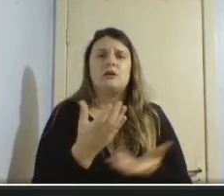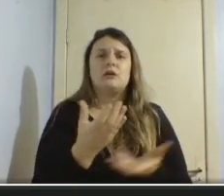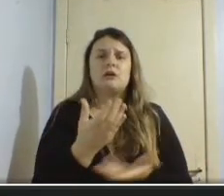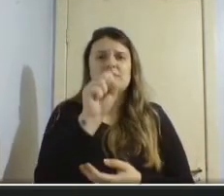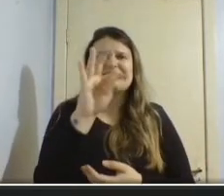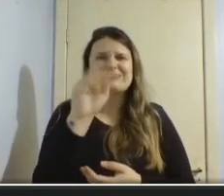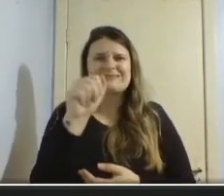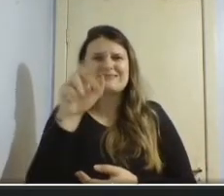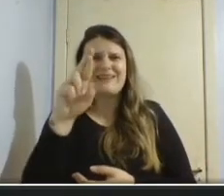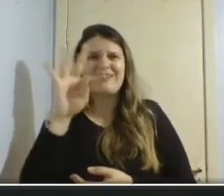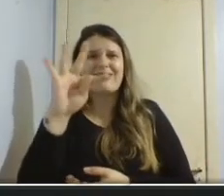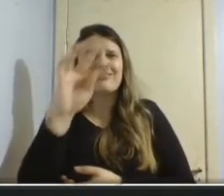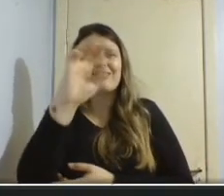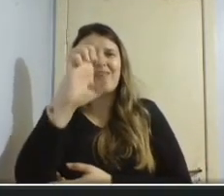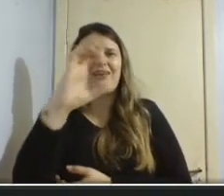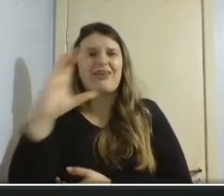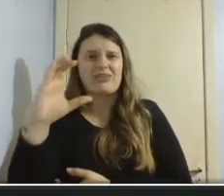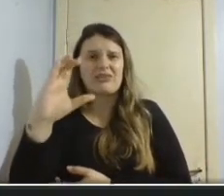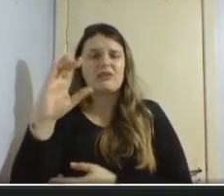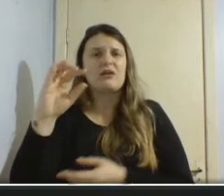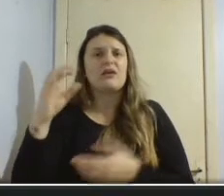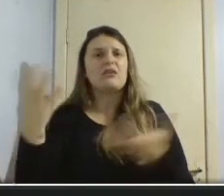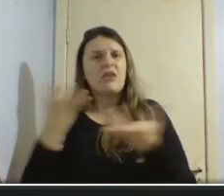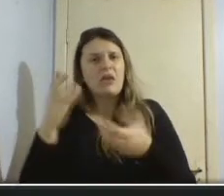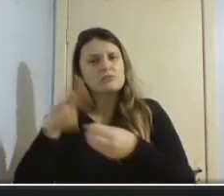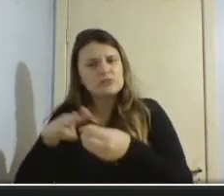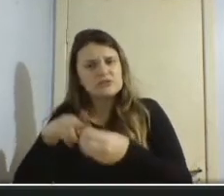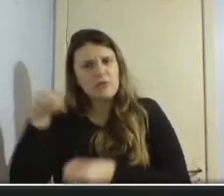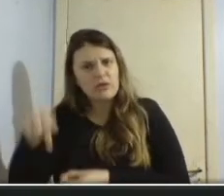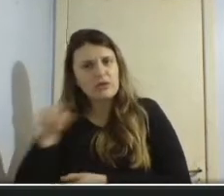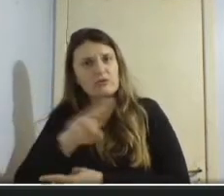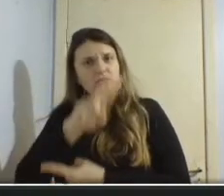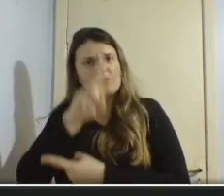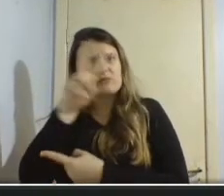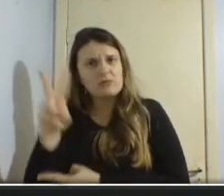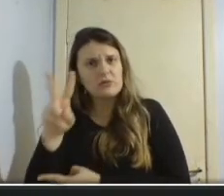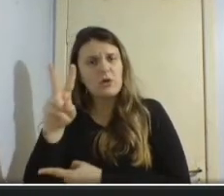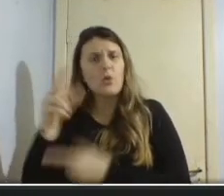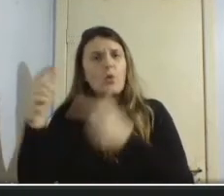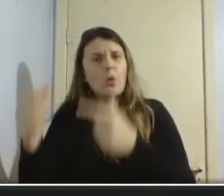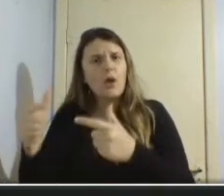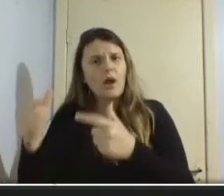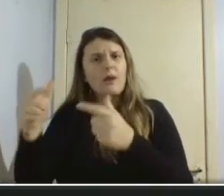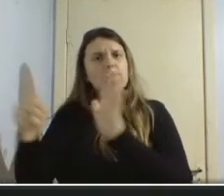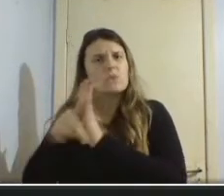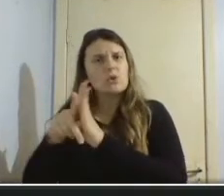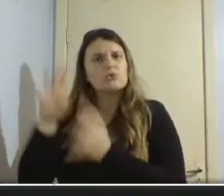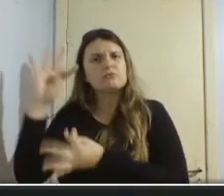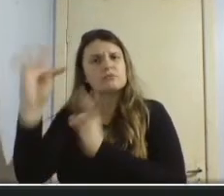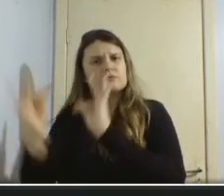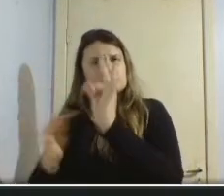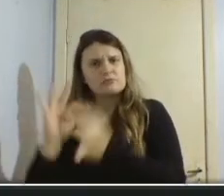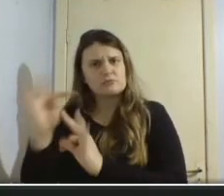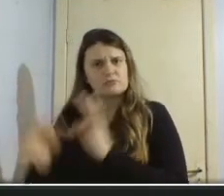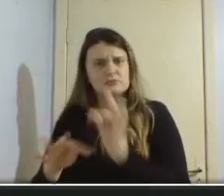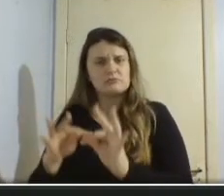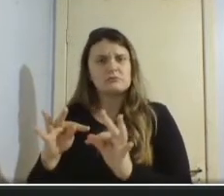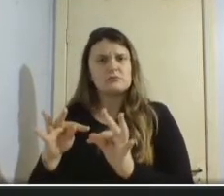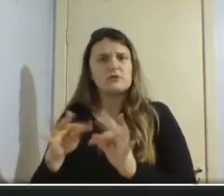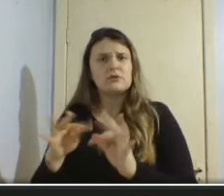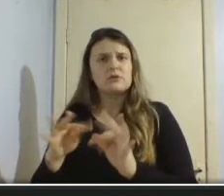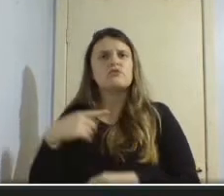possibilidade de a União da Vitória sediar um parque tecnológico. E nós estamos tratando isso já com alguns atores no município, como é o